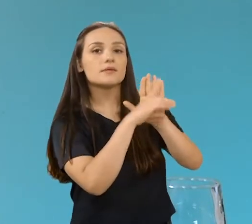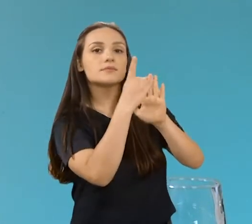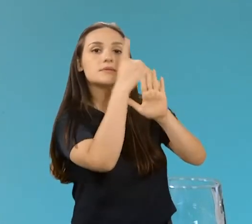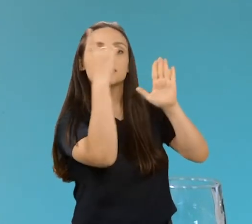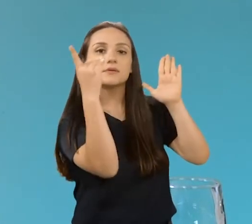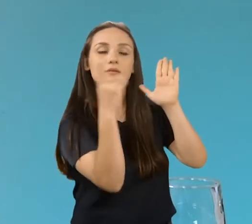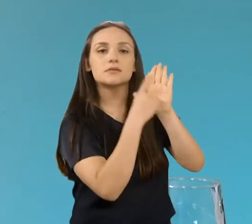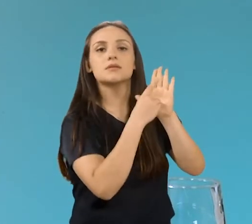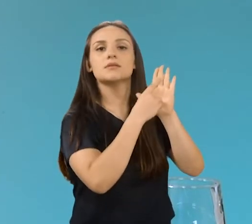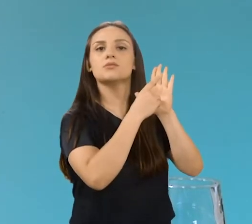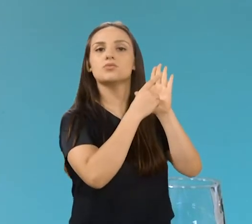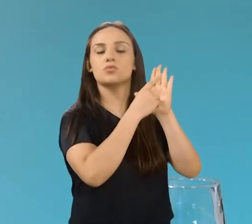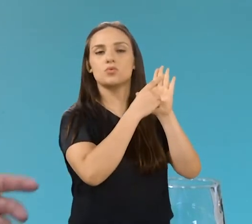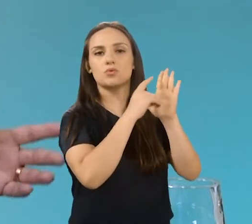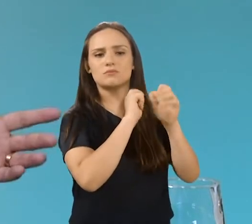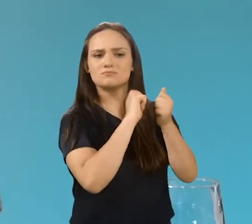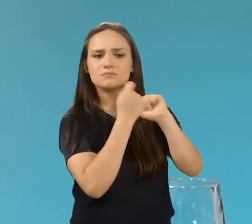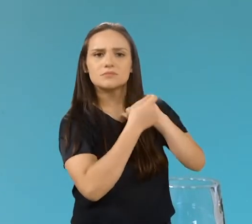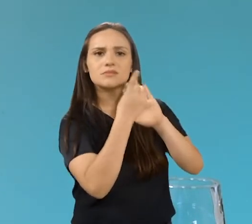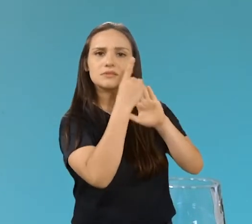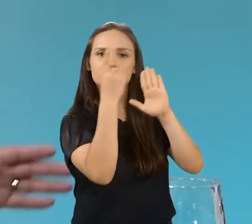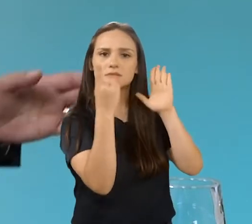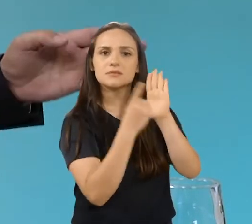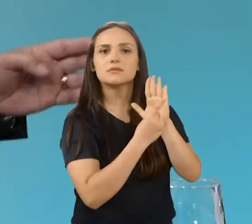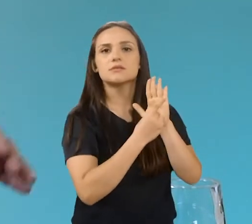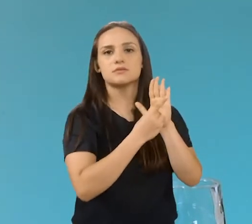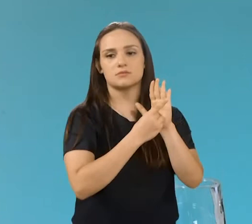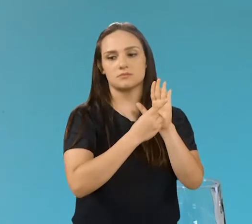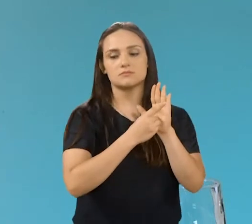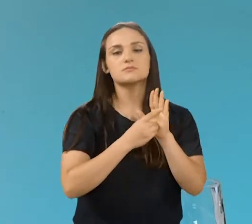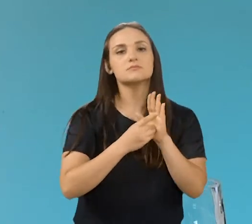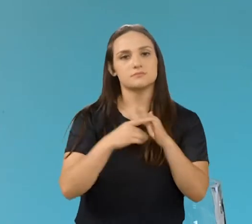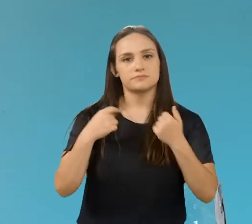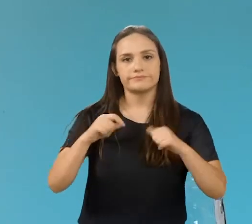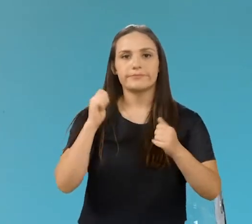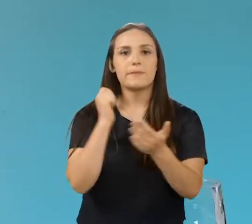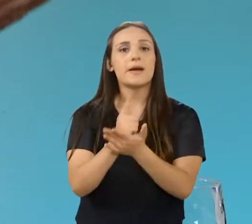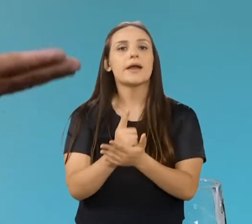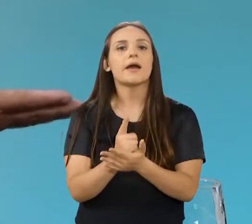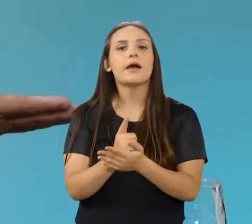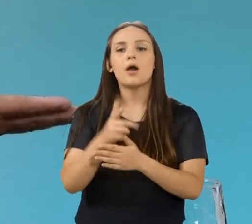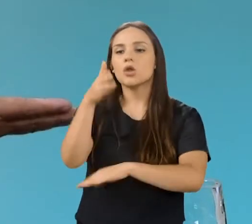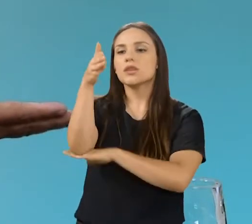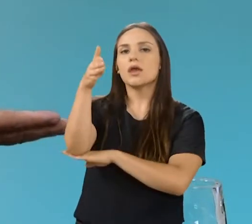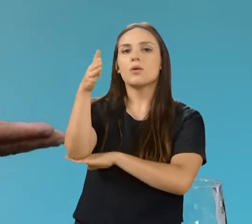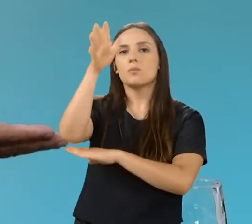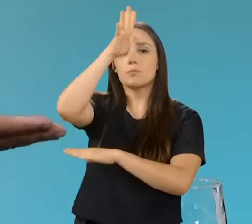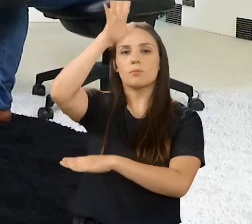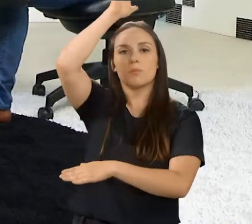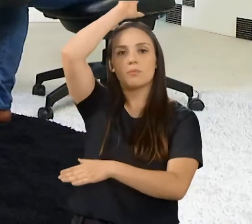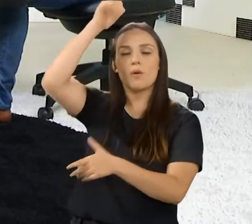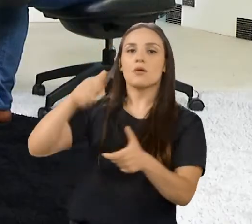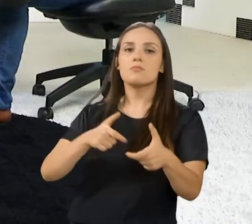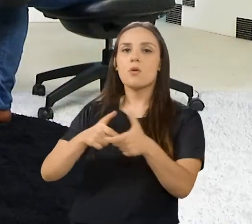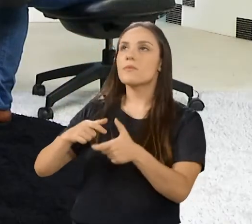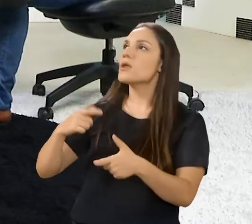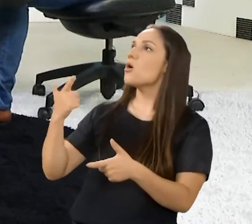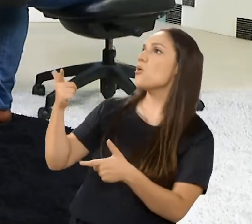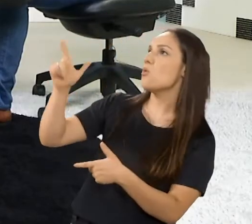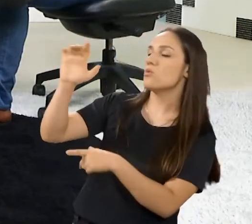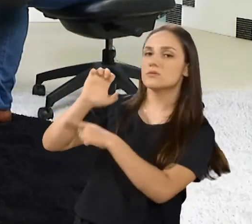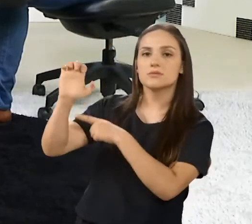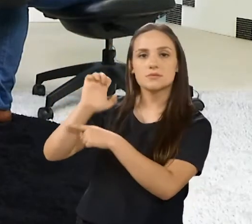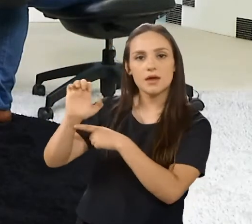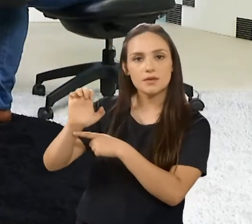decretos, adequando decretos, por exemplo, para nós pagarmos diárias dos bombeiros que vêm de outros estados. Então,